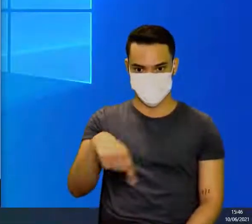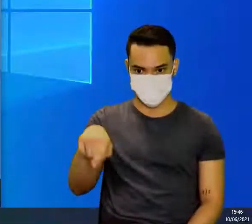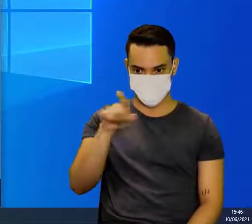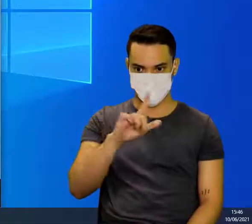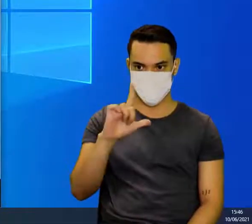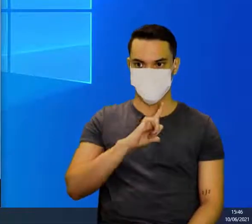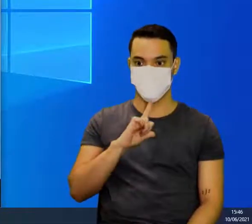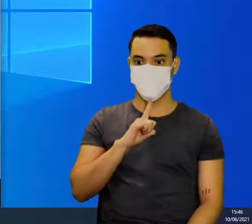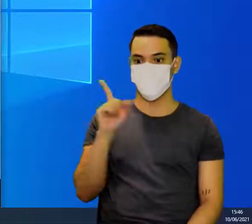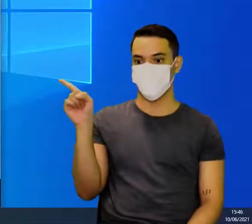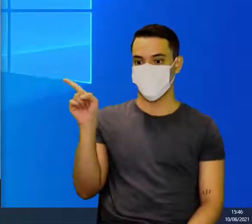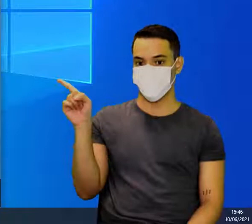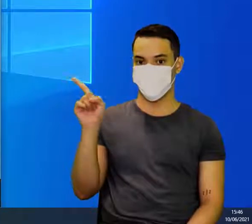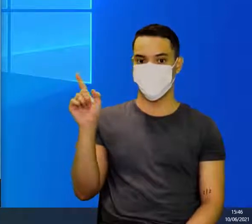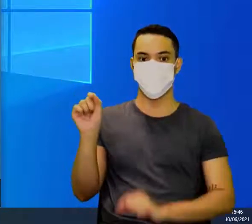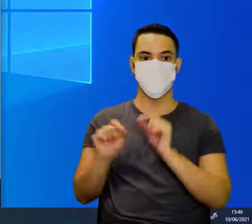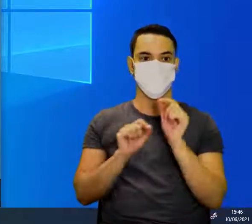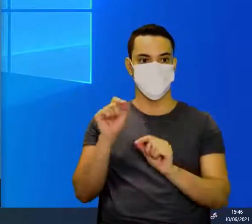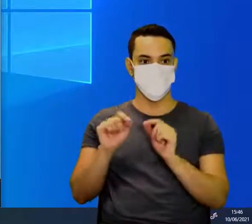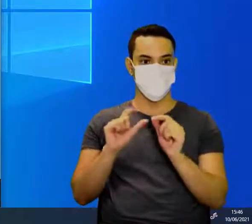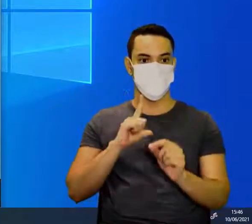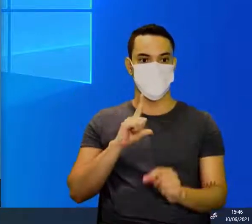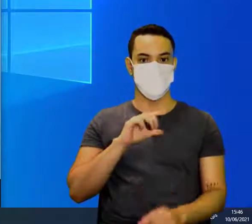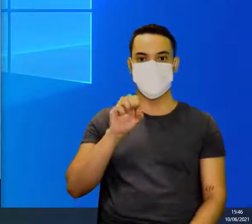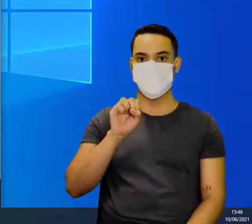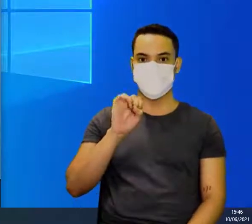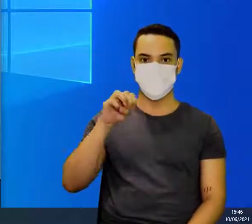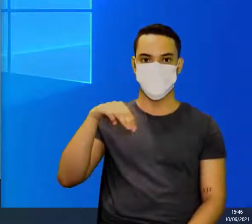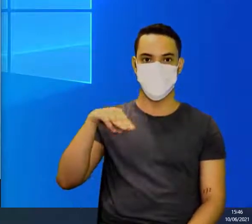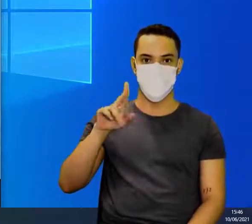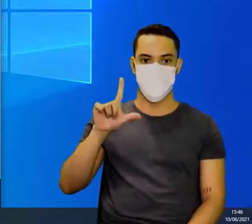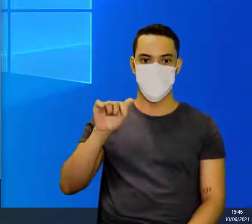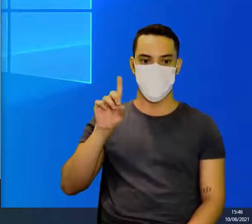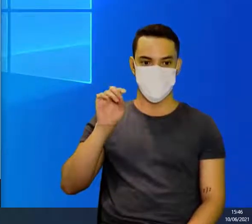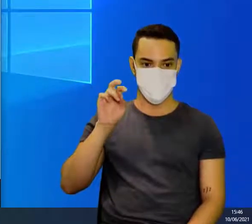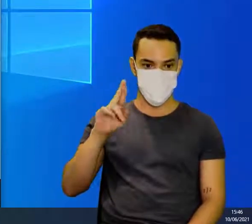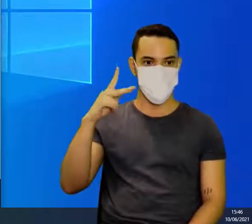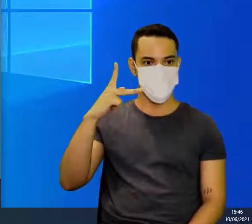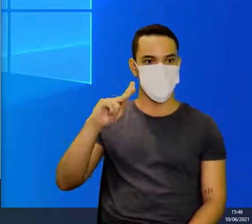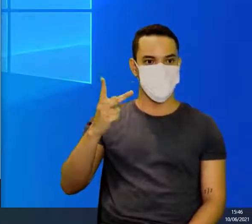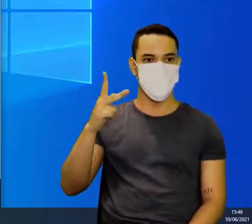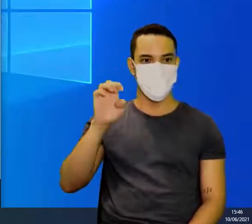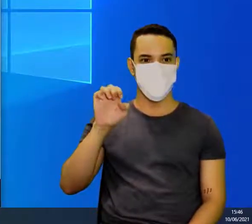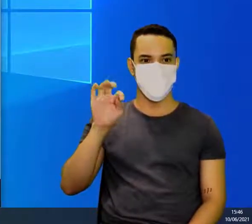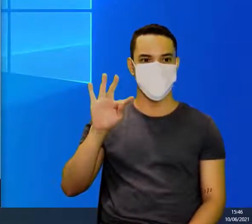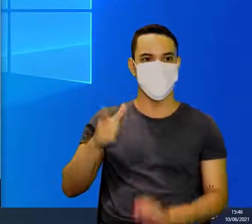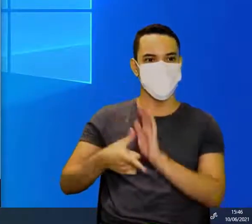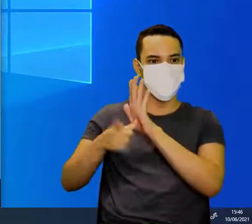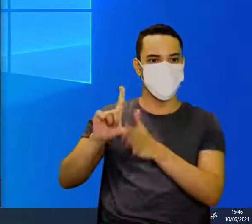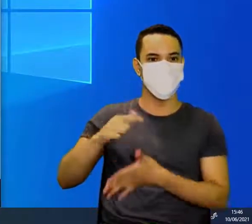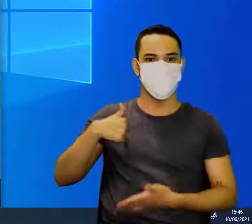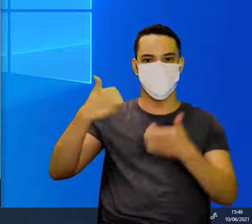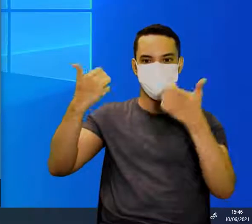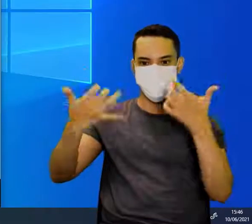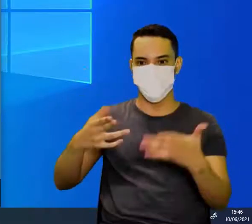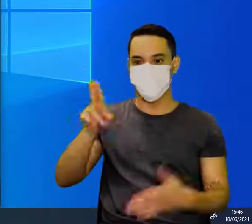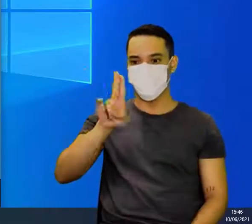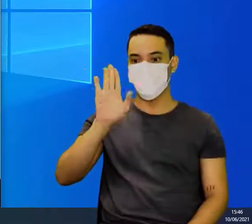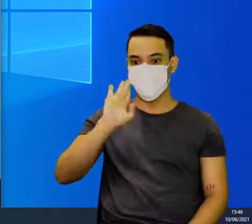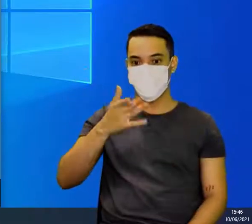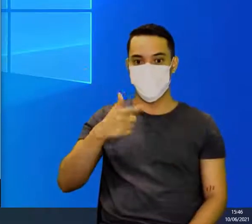nosso simulador PHET, né? Que eu, como tinha falado para vocês, já utilizei em outras aulas aí. Ele é feito